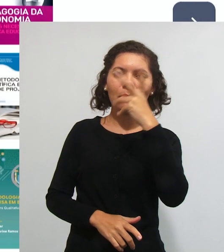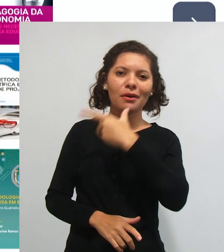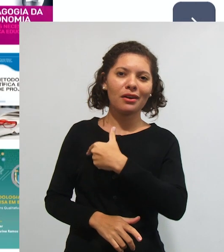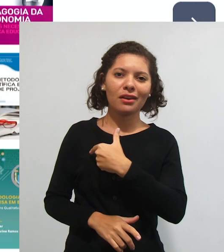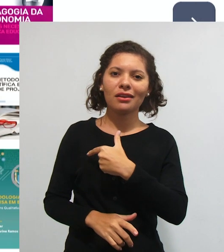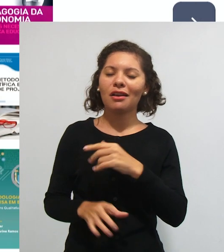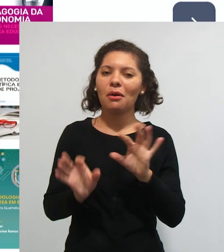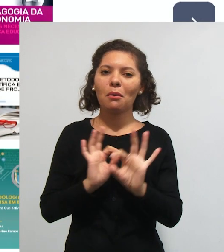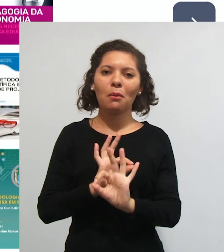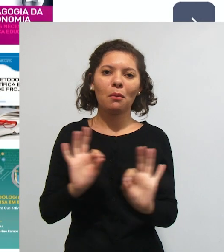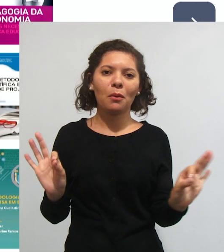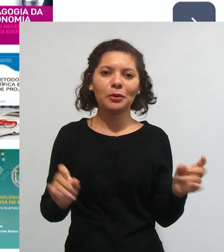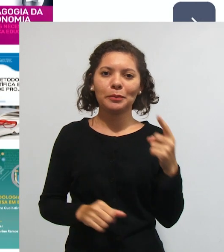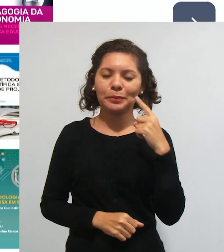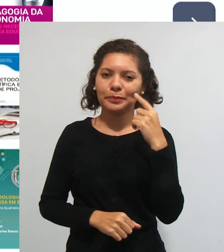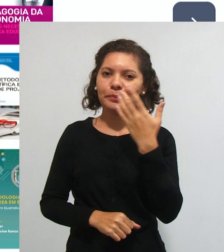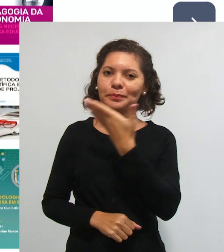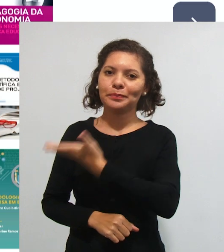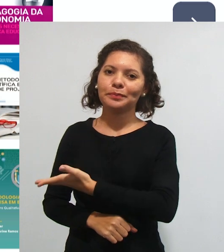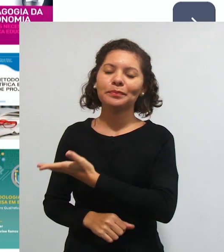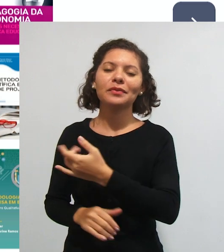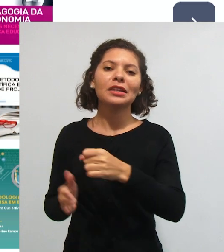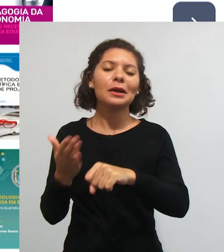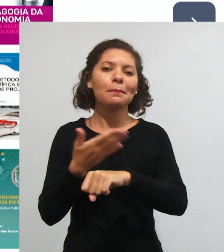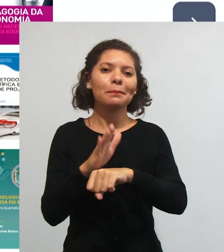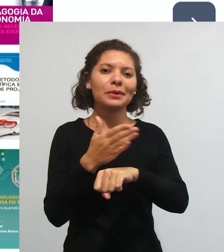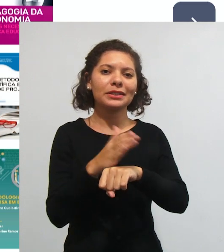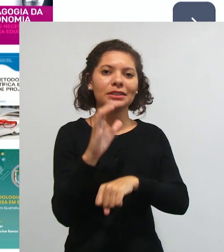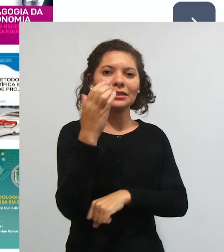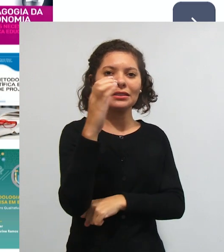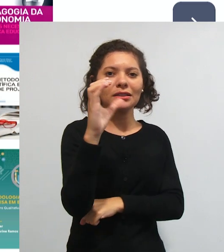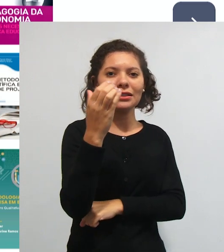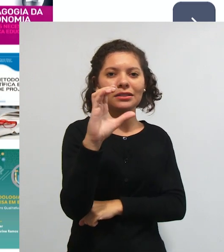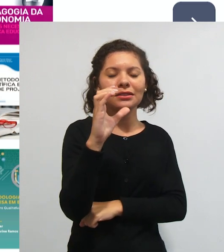maravilhosas. Praticar a Ciência, do Pedrinho.